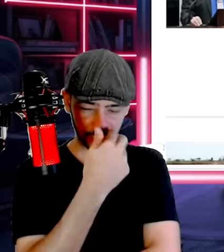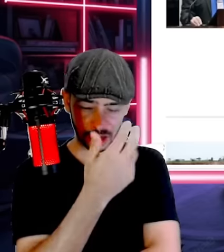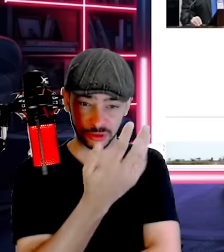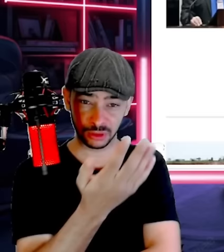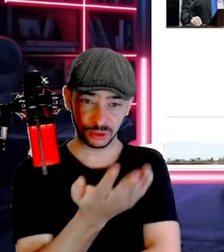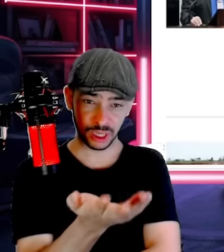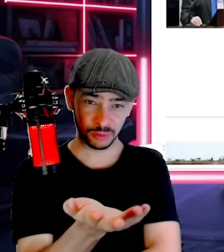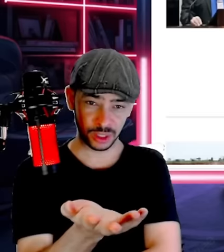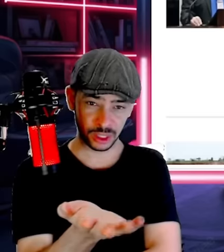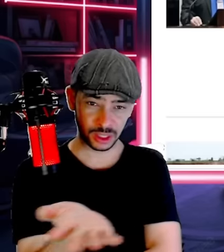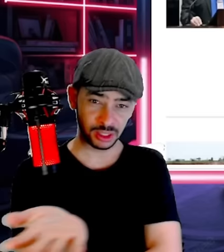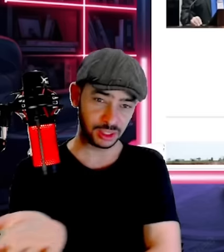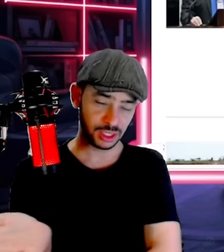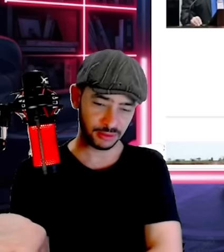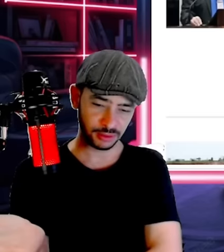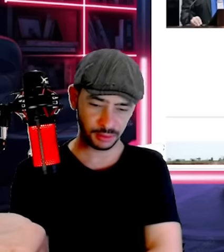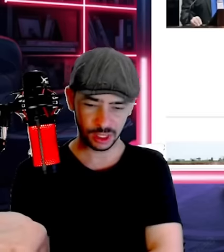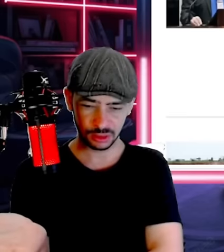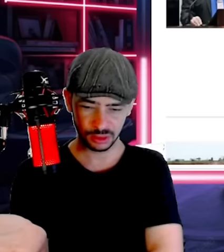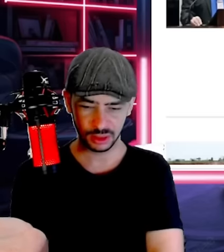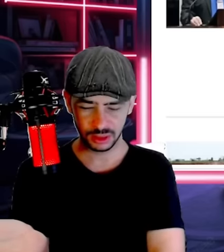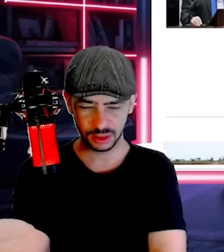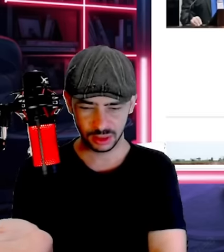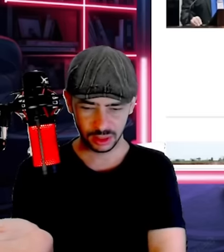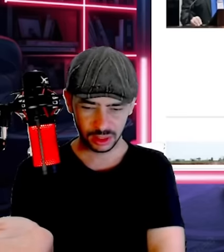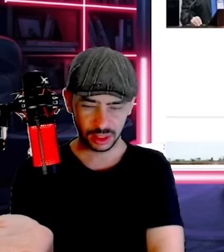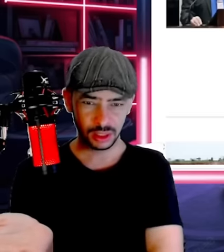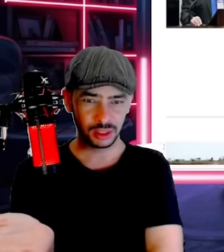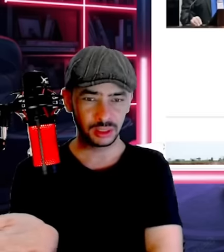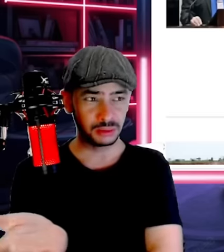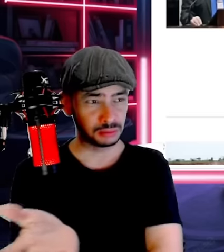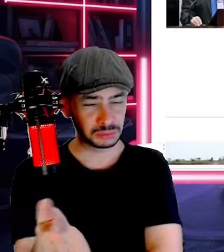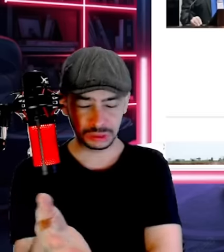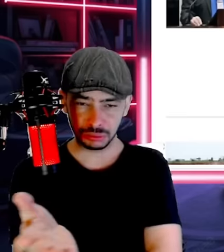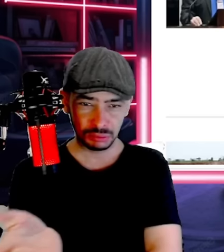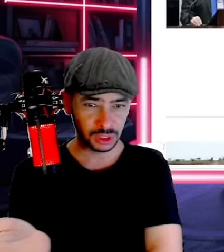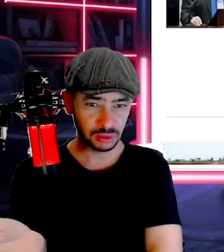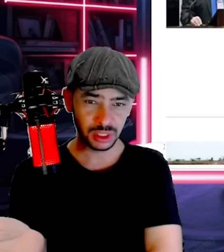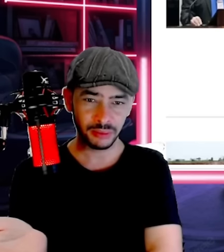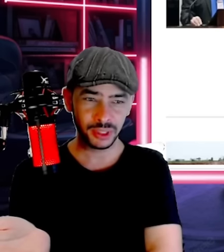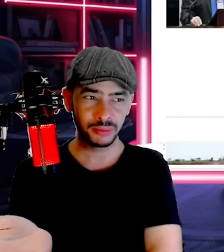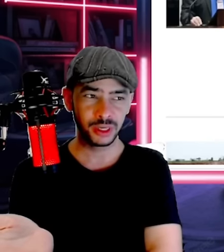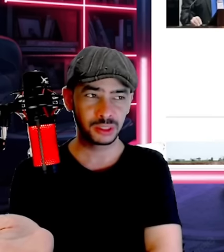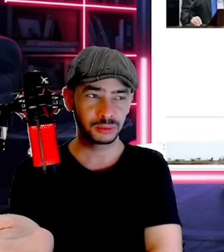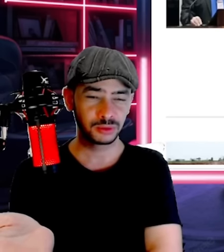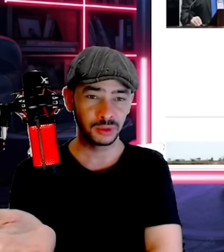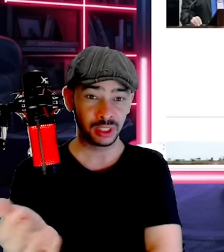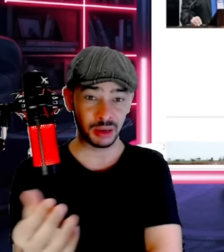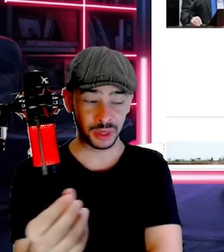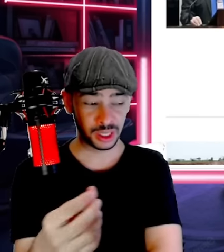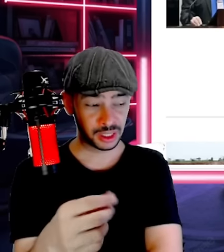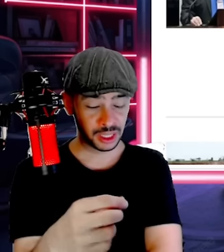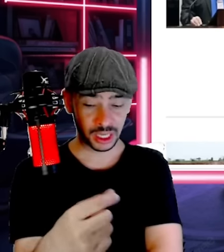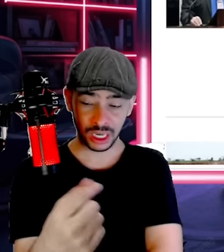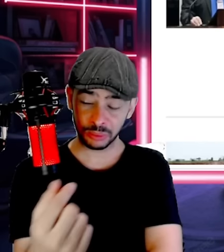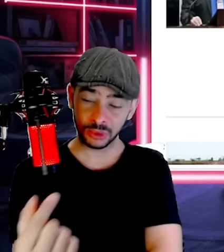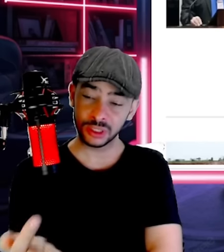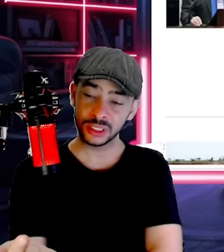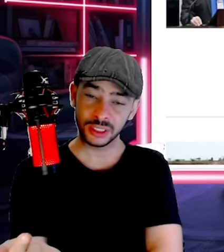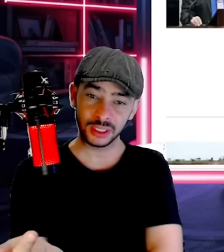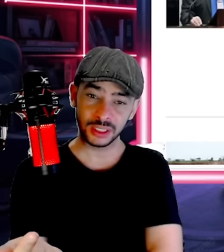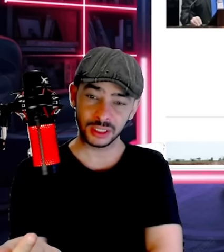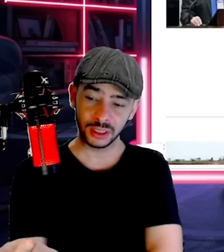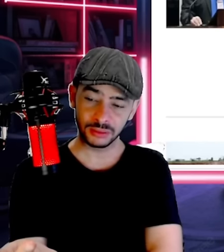de uma girafa não sabia que tinha girafa na Amazônia não não sabia mesmo fui saber